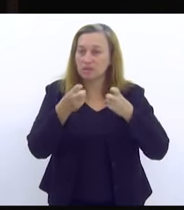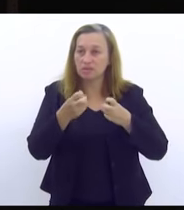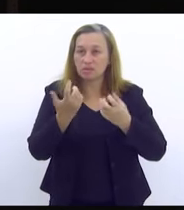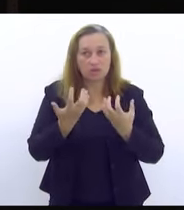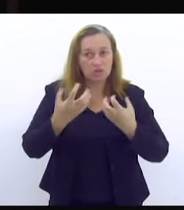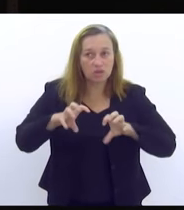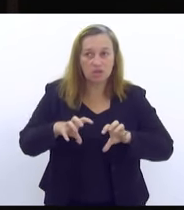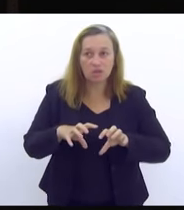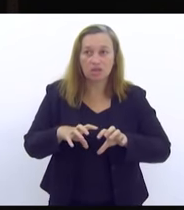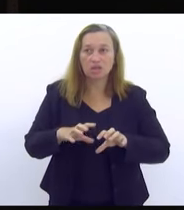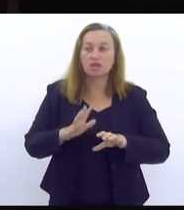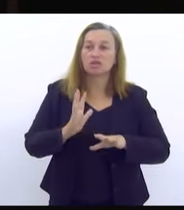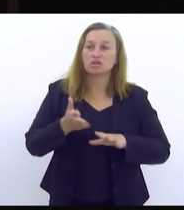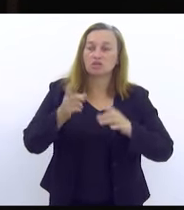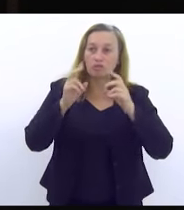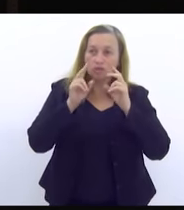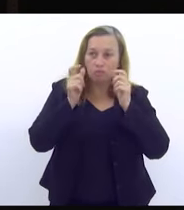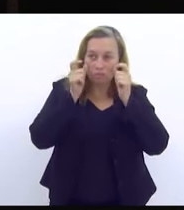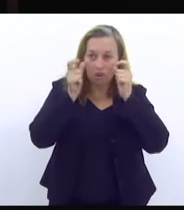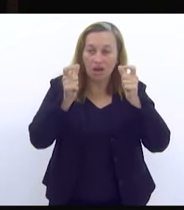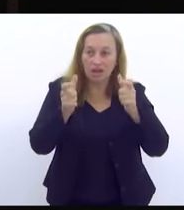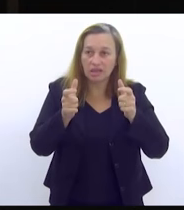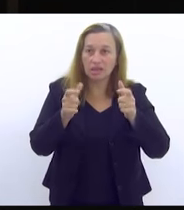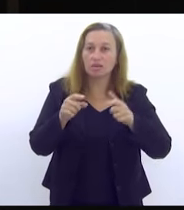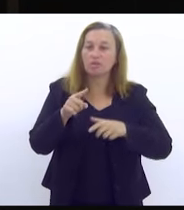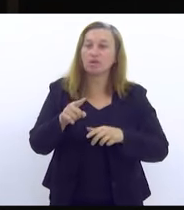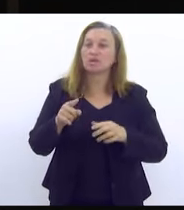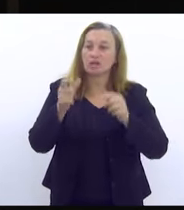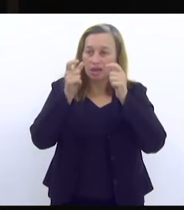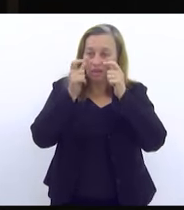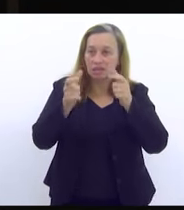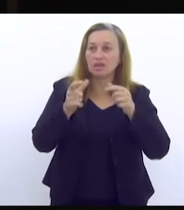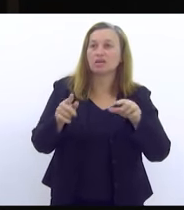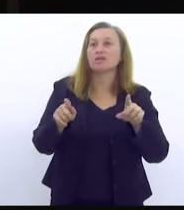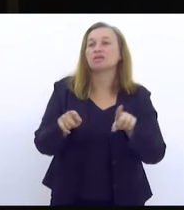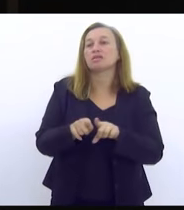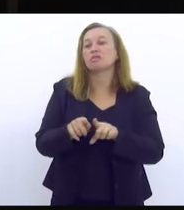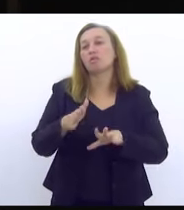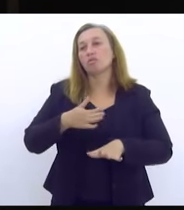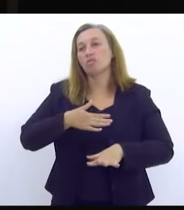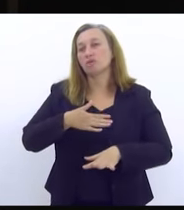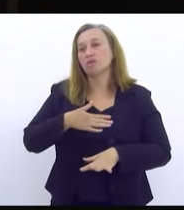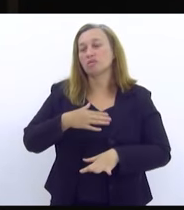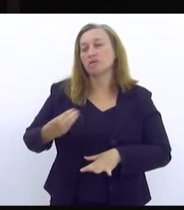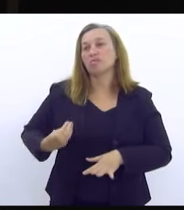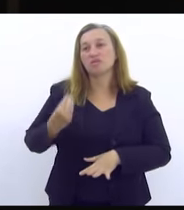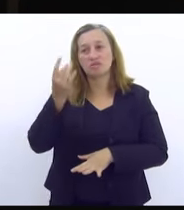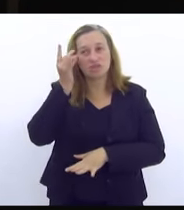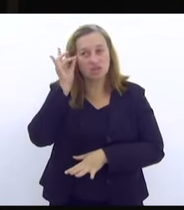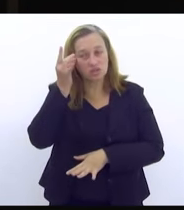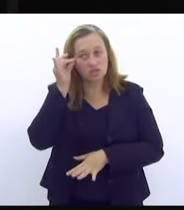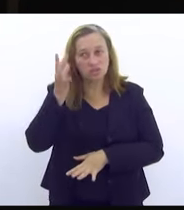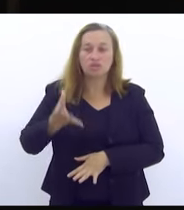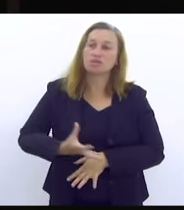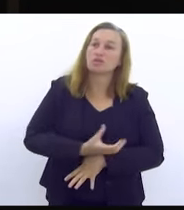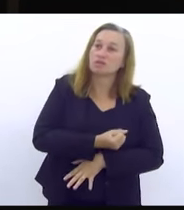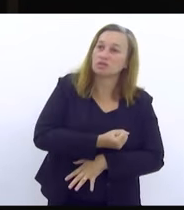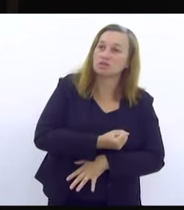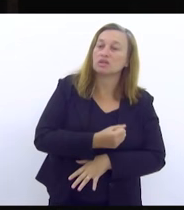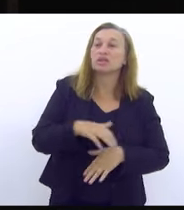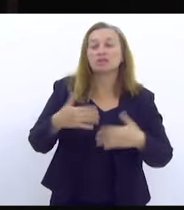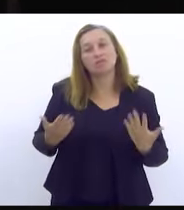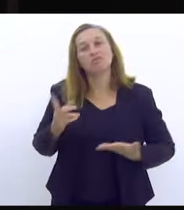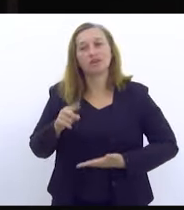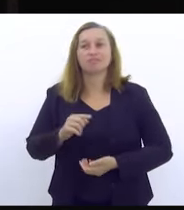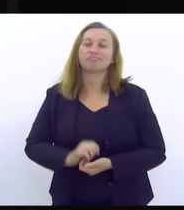ir, ali já foi um alerta para eles ficarem mais atentos também comigo, com a minha vida espiritual, com a minha salvação. Então, é